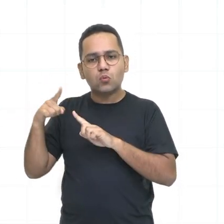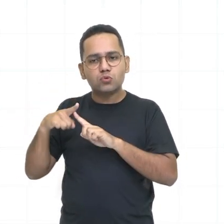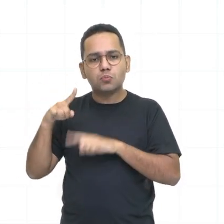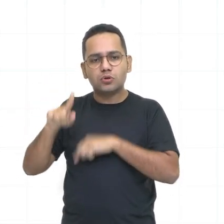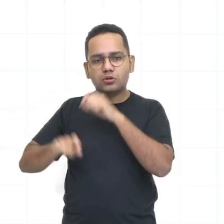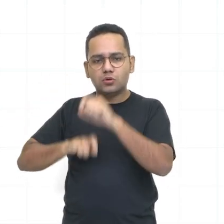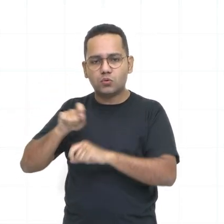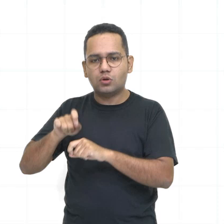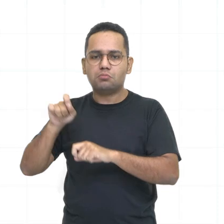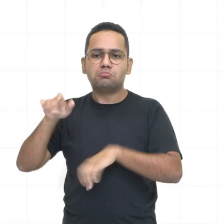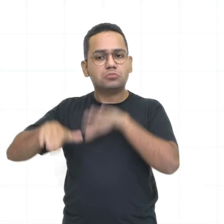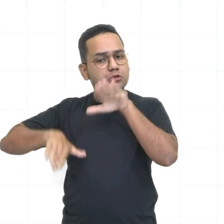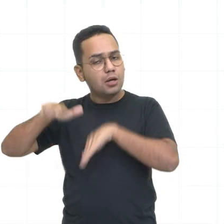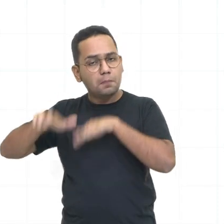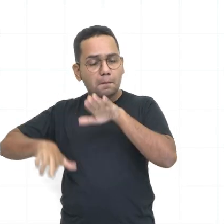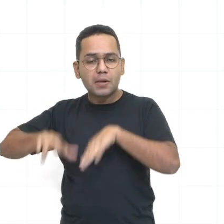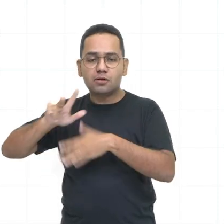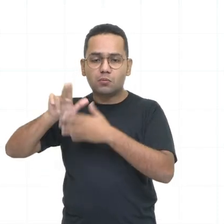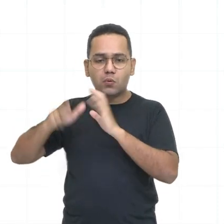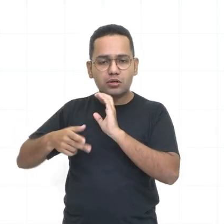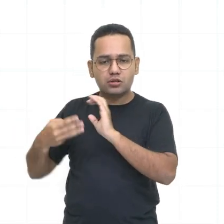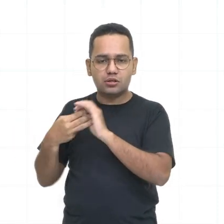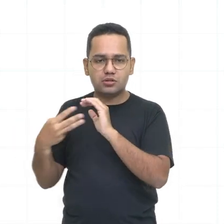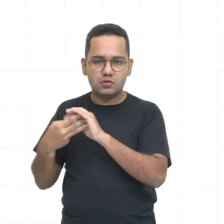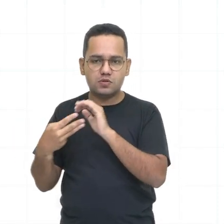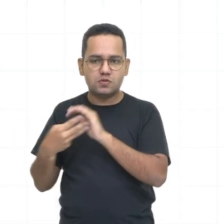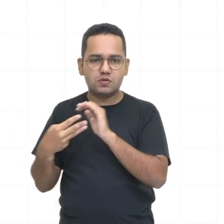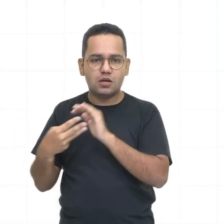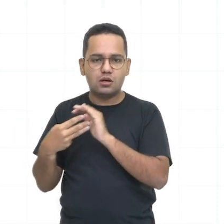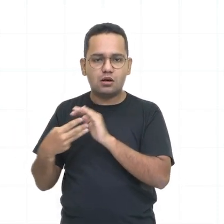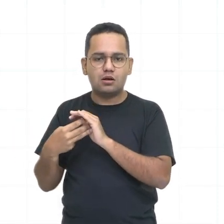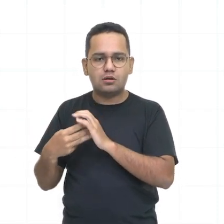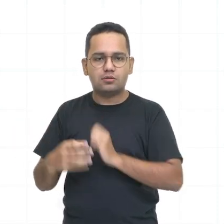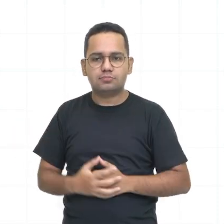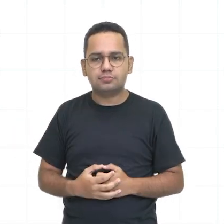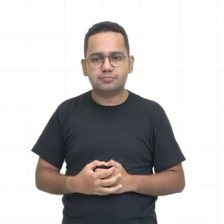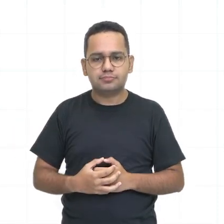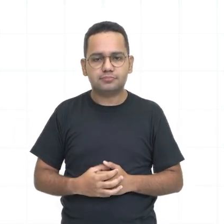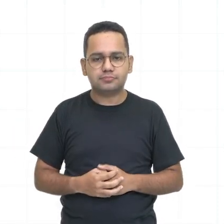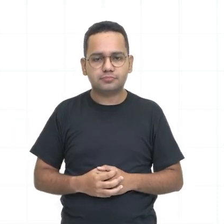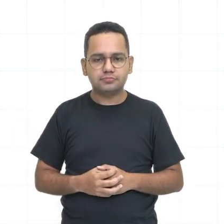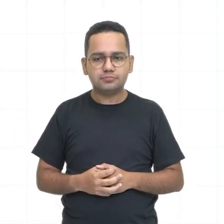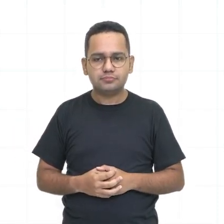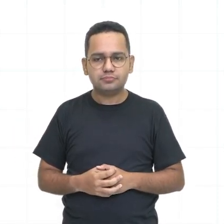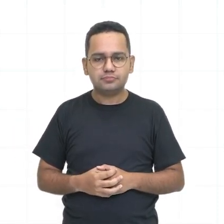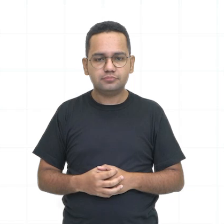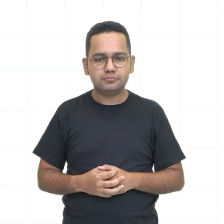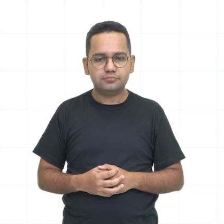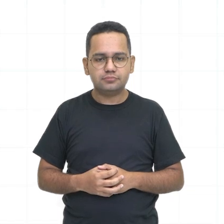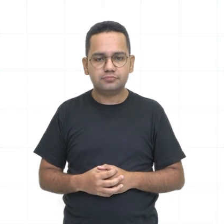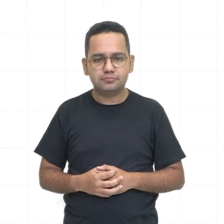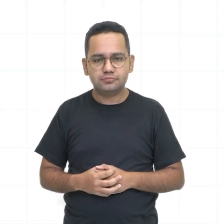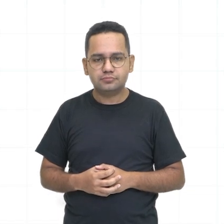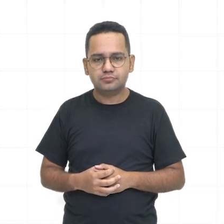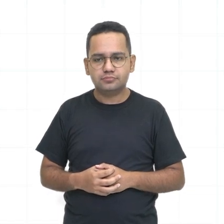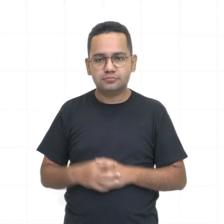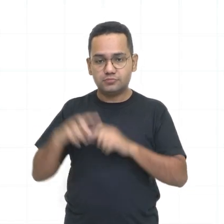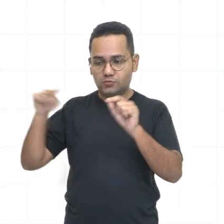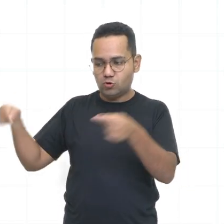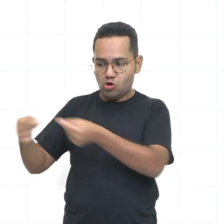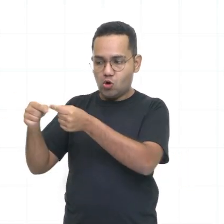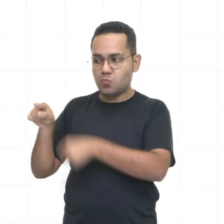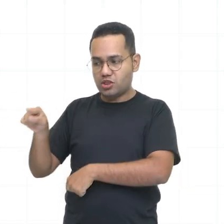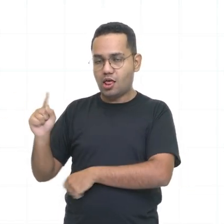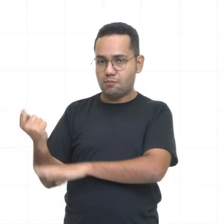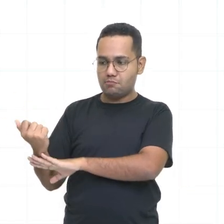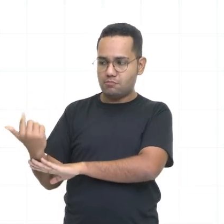organelas variam conforme o tipo de célula e de organismo em que se encontram. Então, nós temos aí o cloroplasto presente